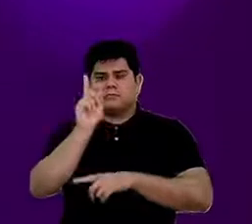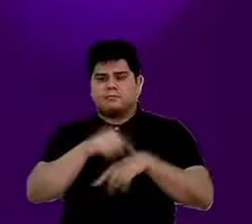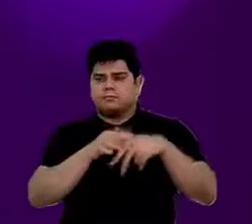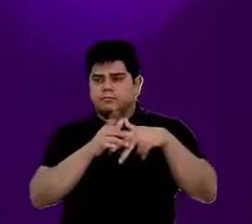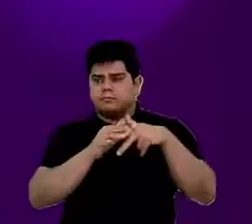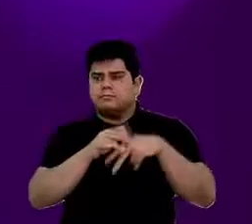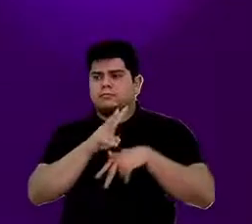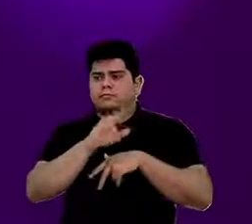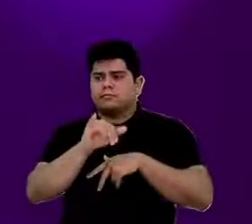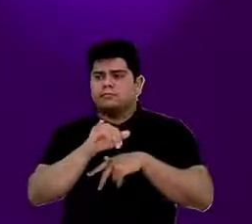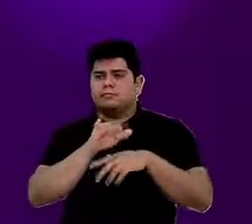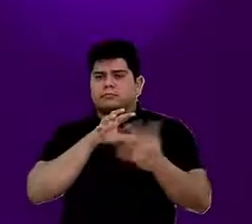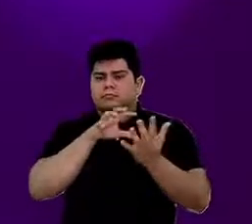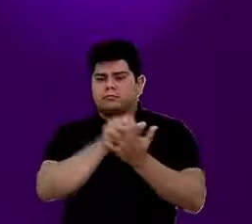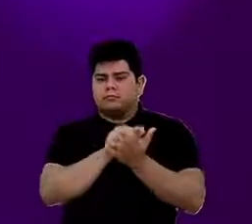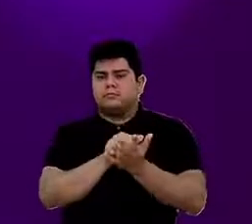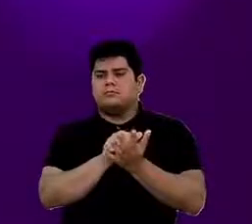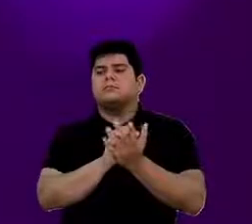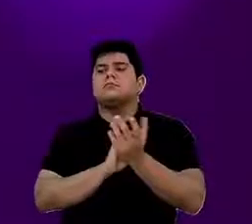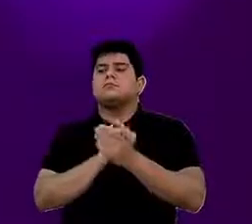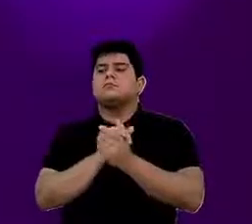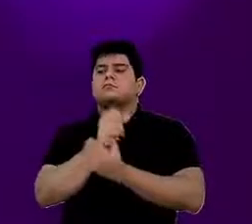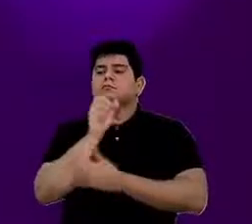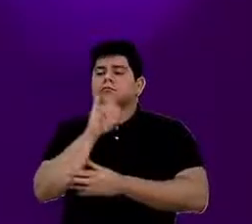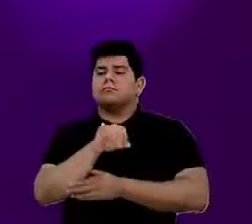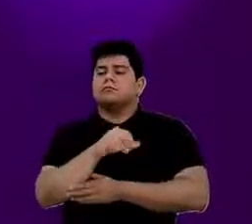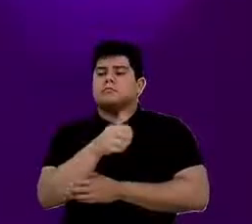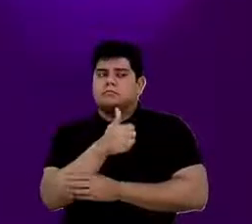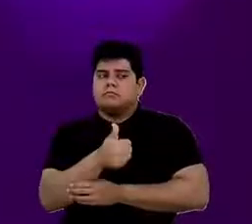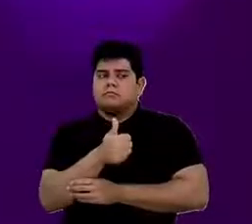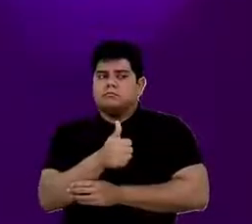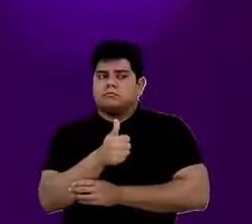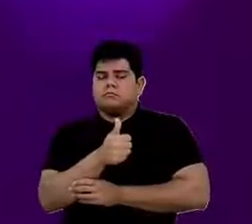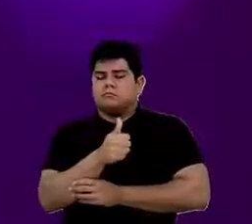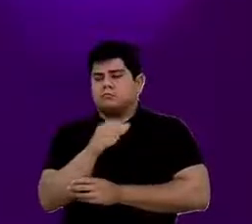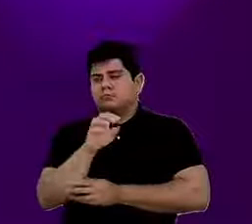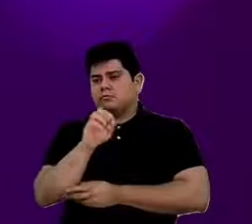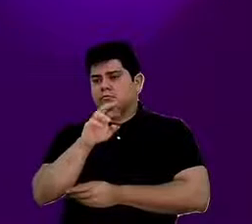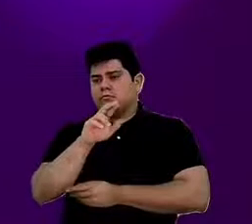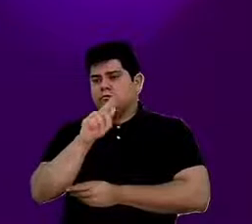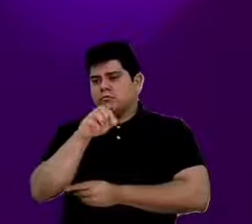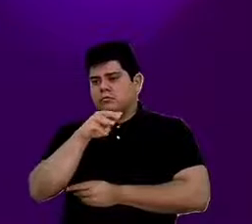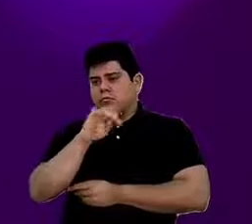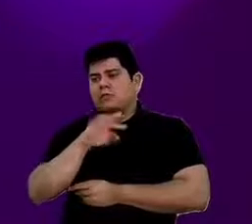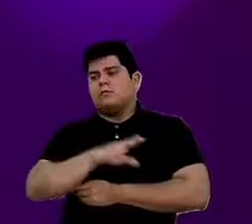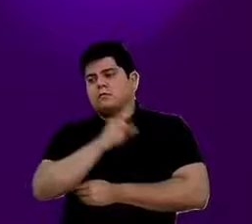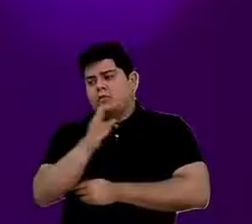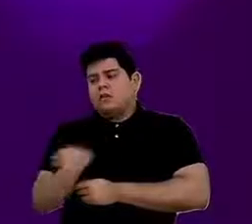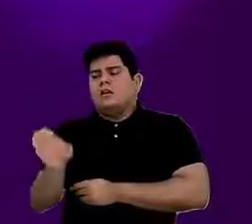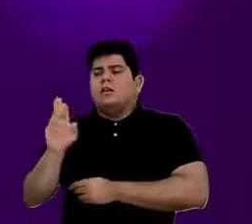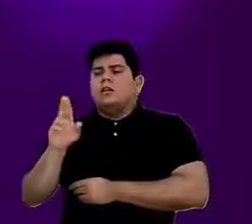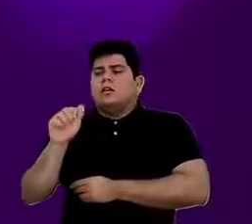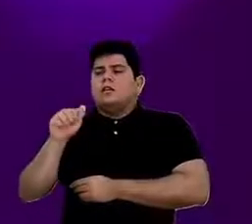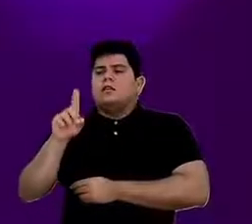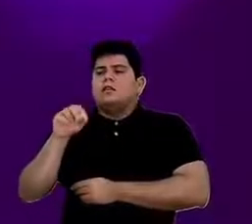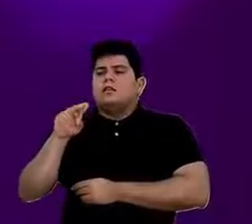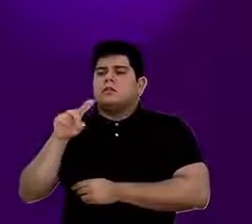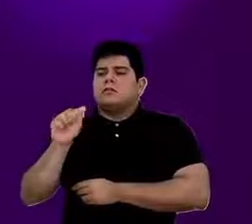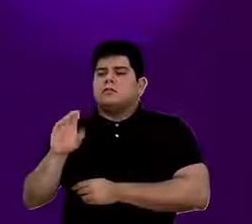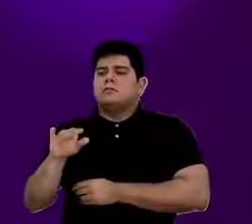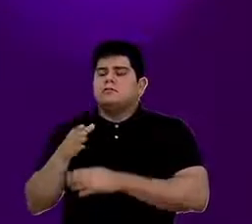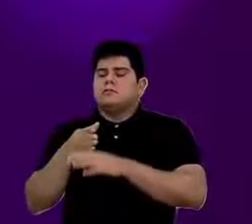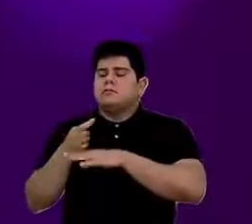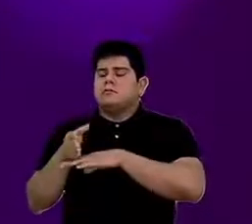sintomático, ele vai para um registro, e se ele vai bem no teste ergométrico, aí sim ele é randomizado para